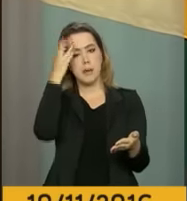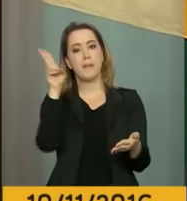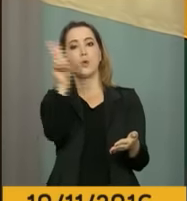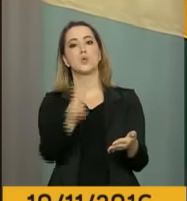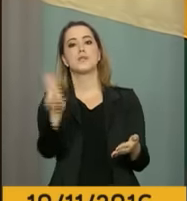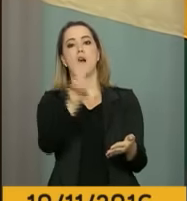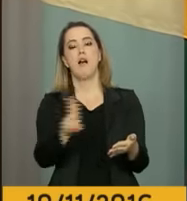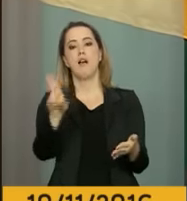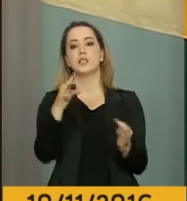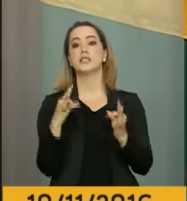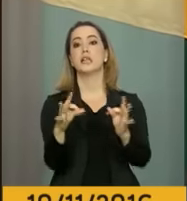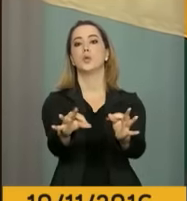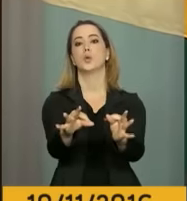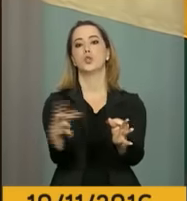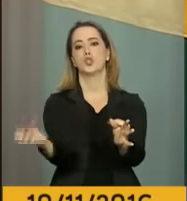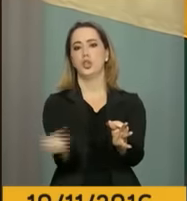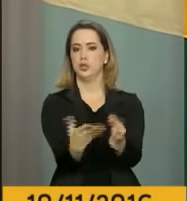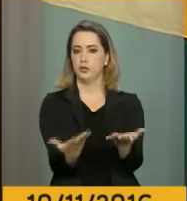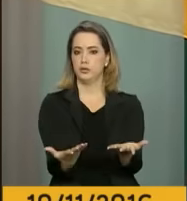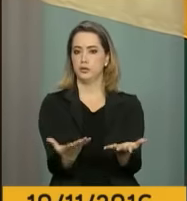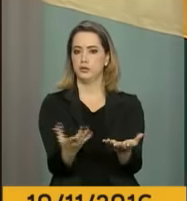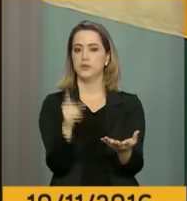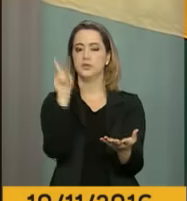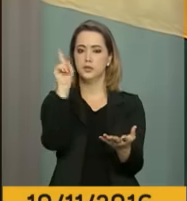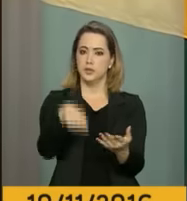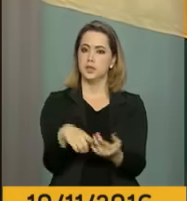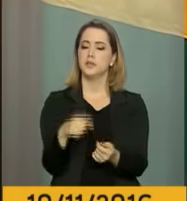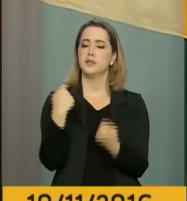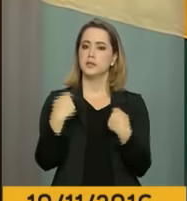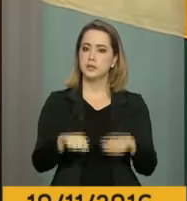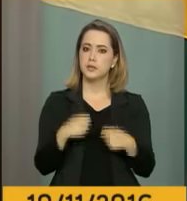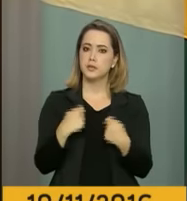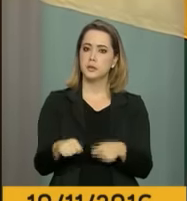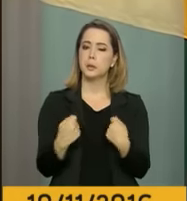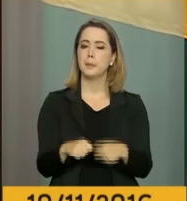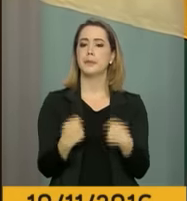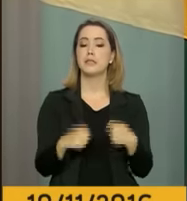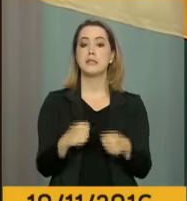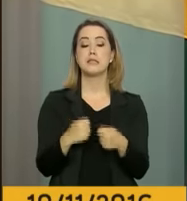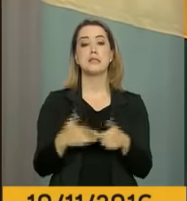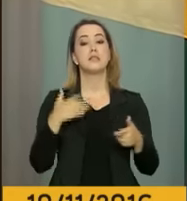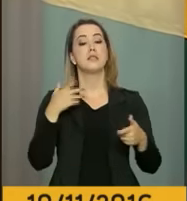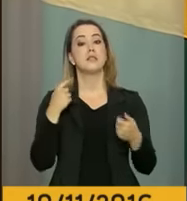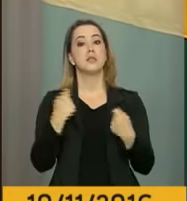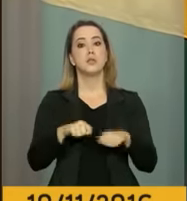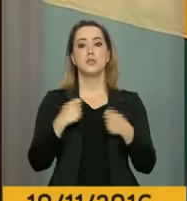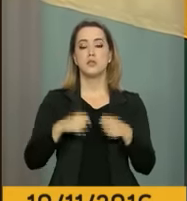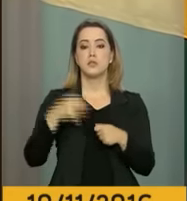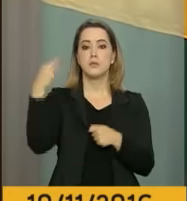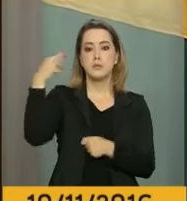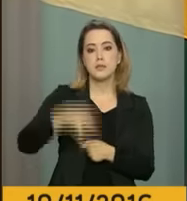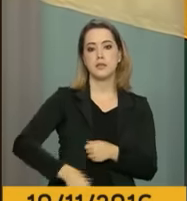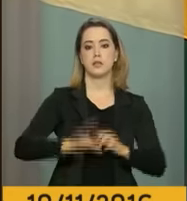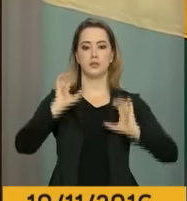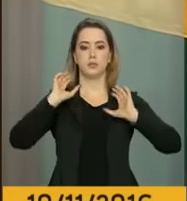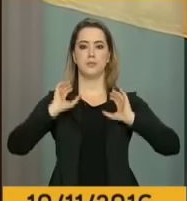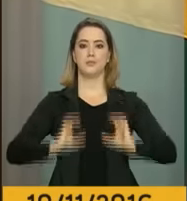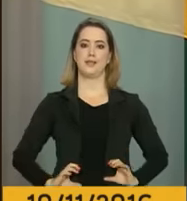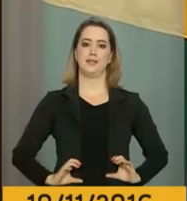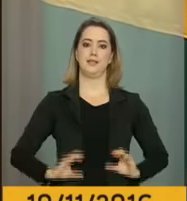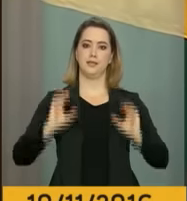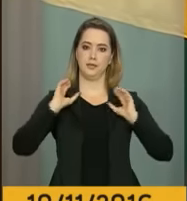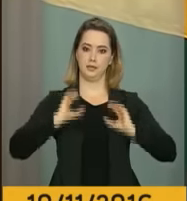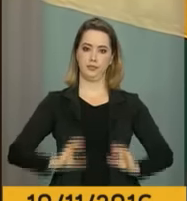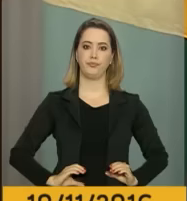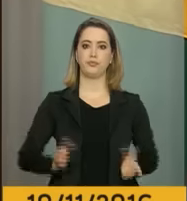usá-las são cada vez mais condição para o exercício pleno da cidadania, não é?